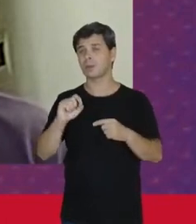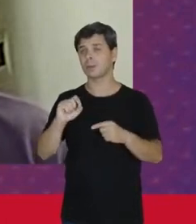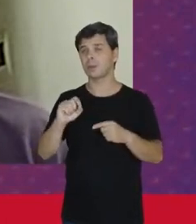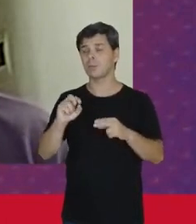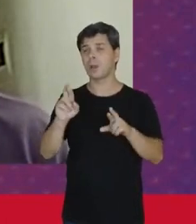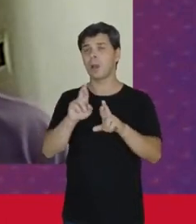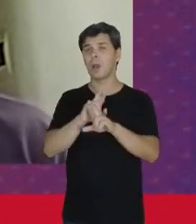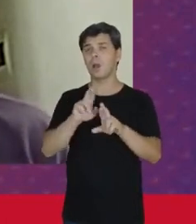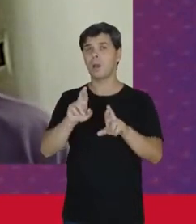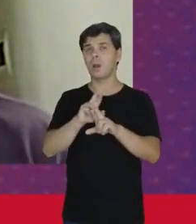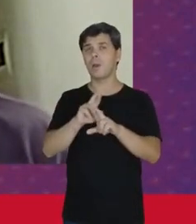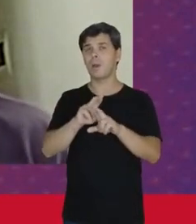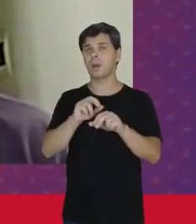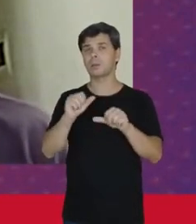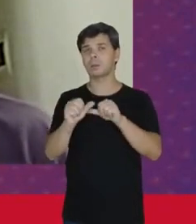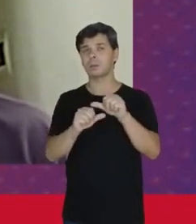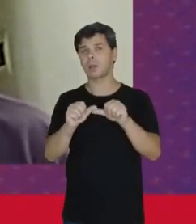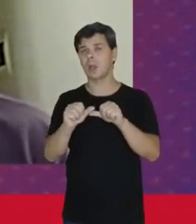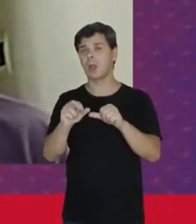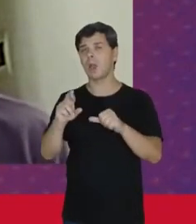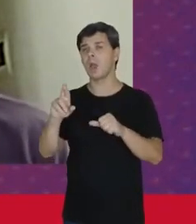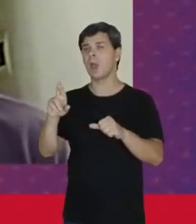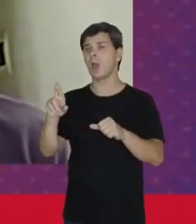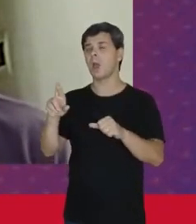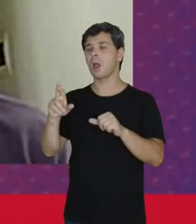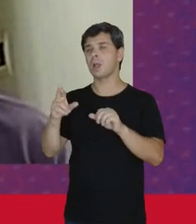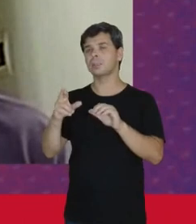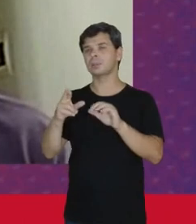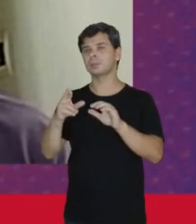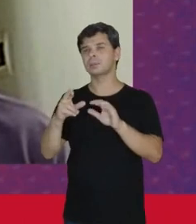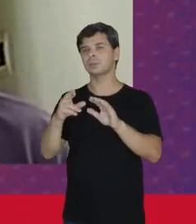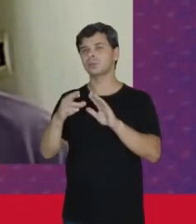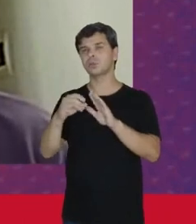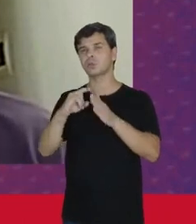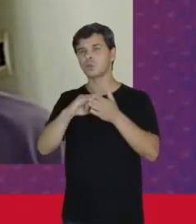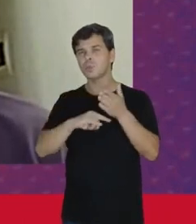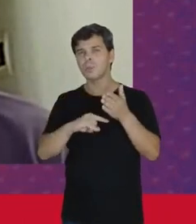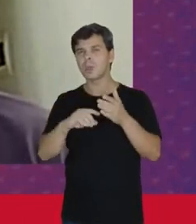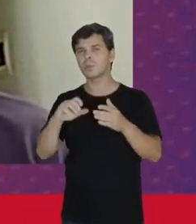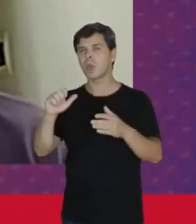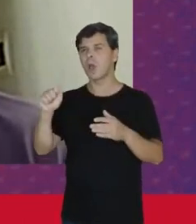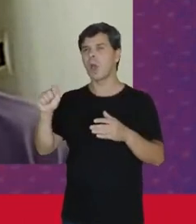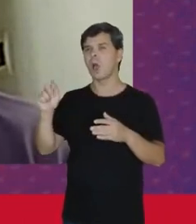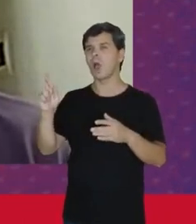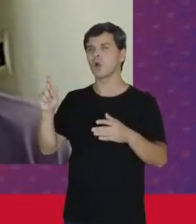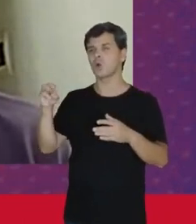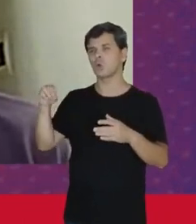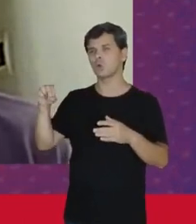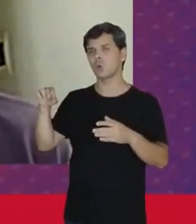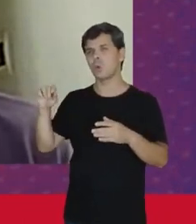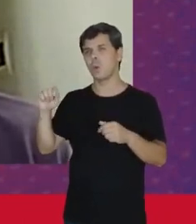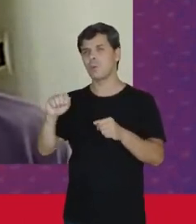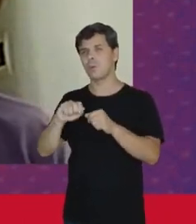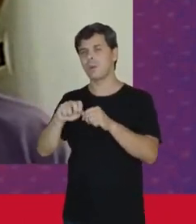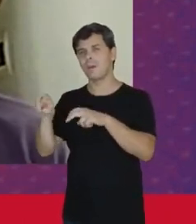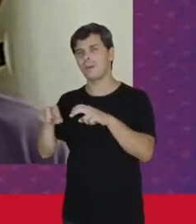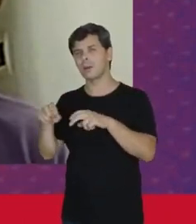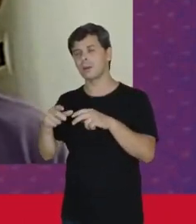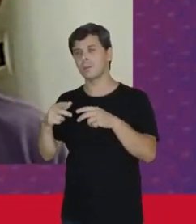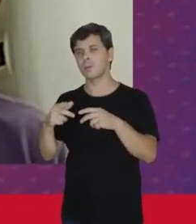em relação aos receituários, né, agronômicos dos próprios agrotóxicos, também mudar um pouco a